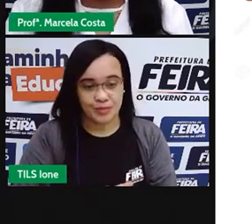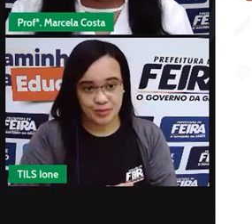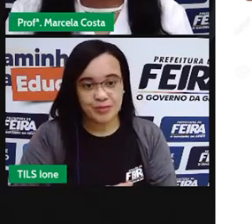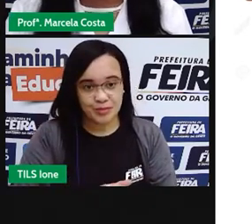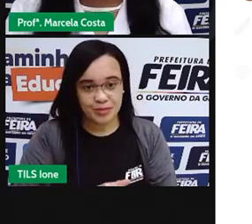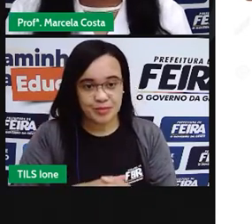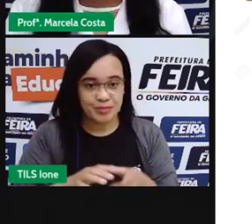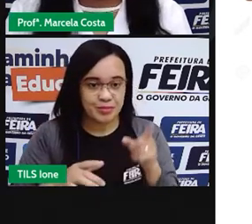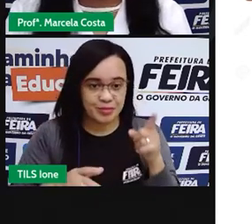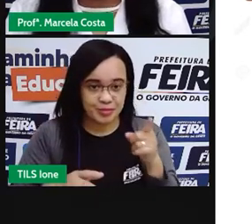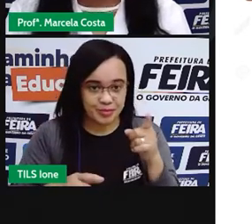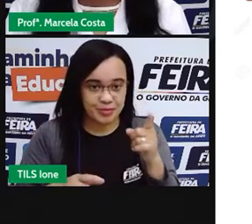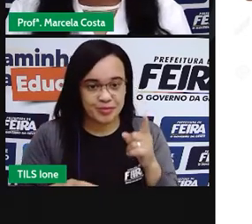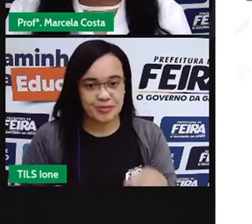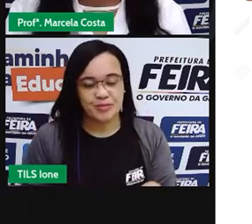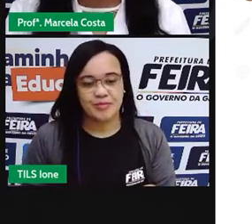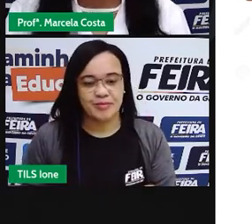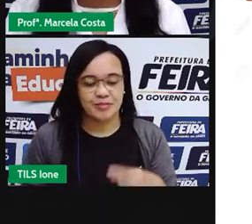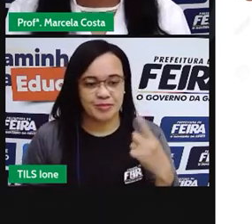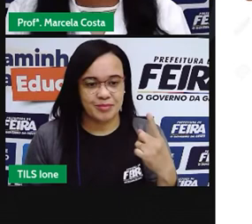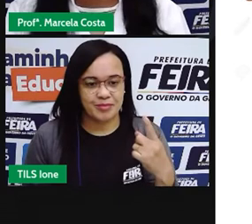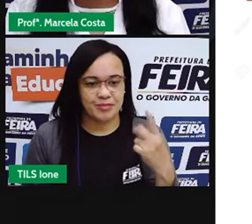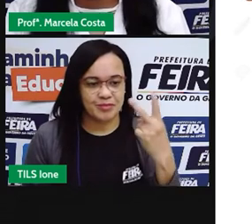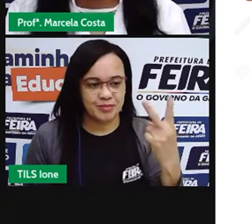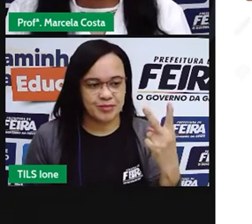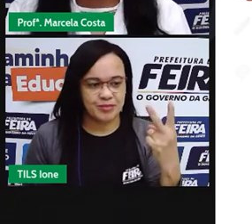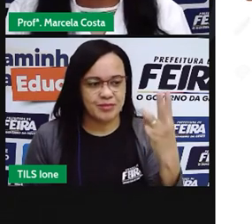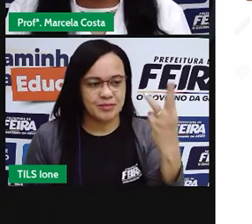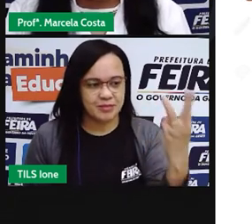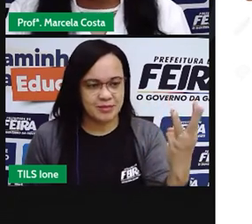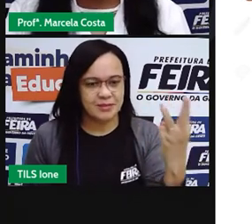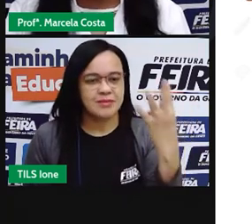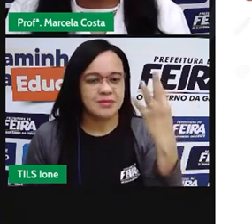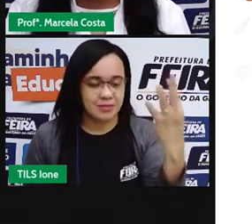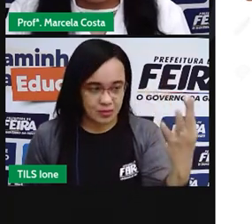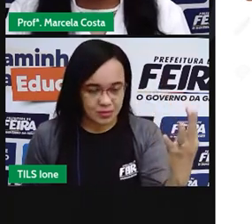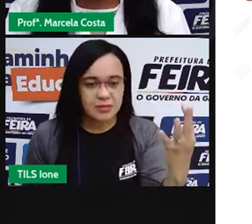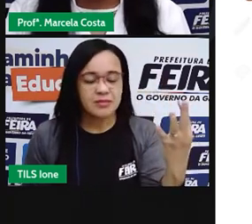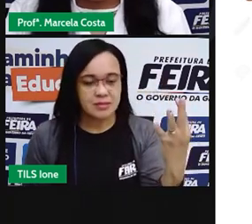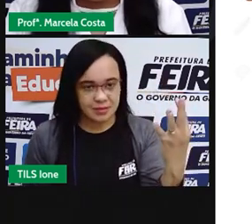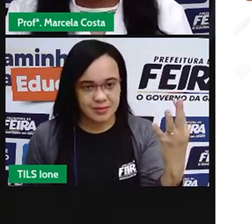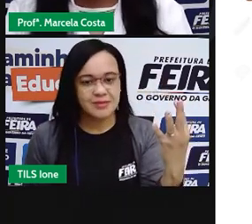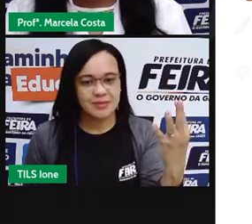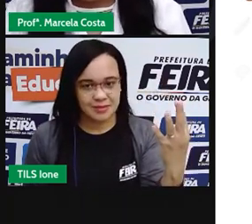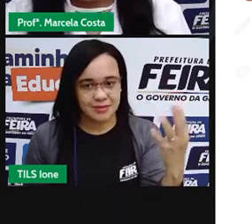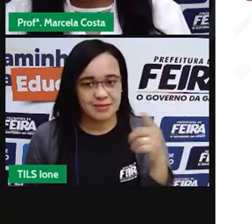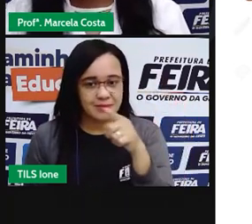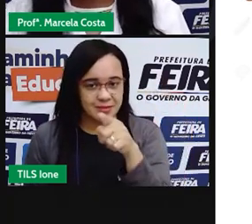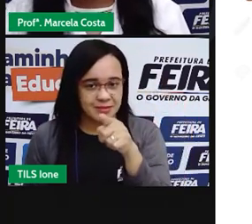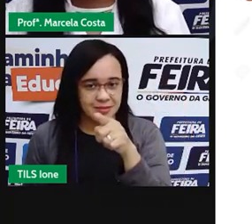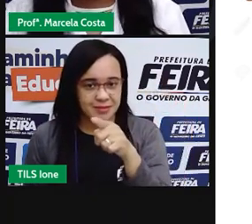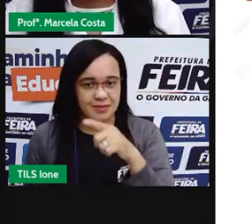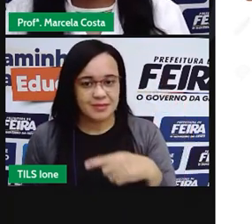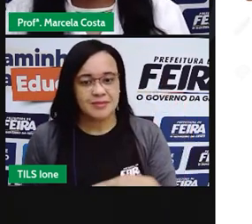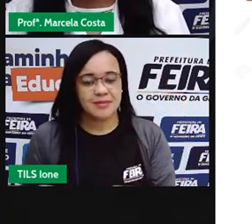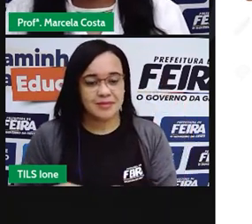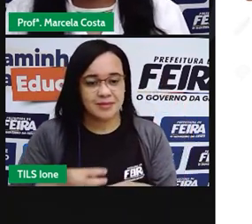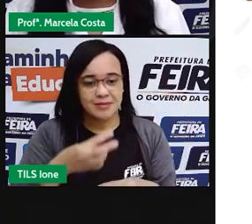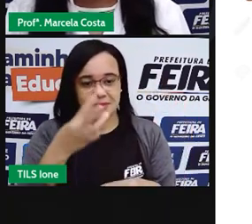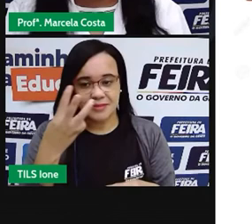Kátia tem quatro. Vamos contar aqui? Um, dois, três, quatro. Mais os